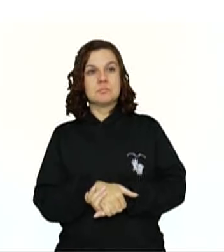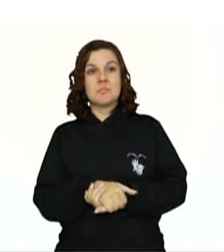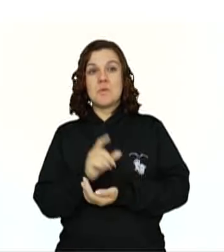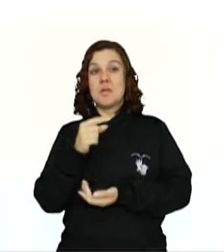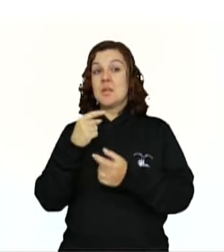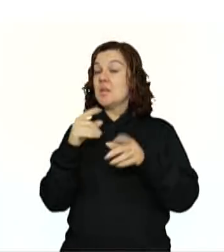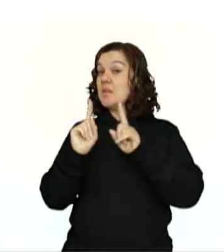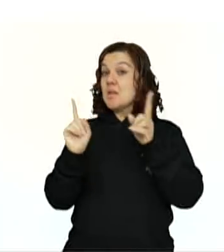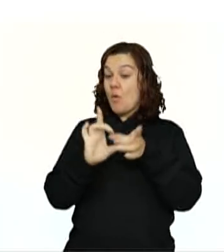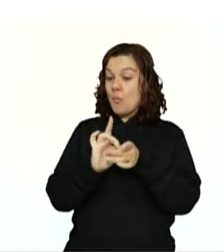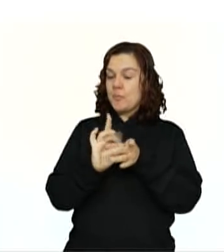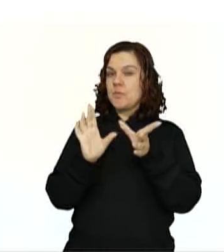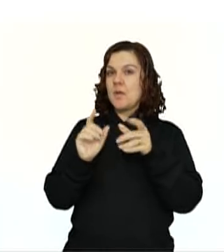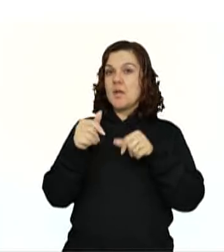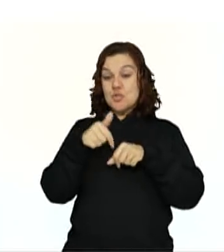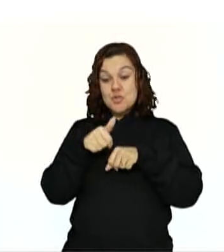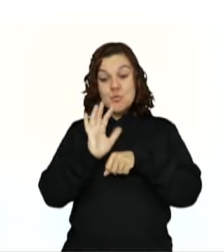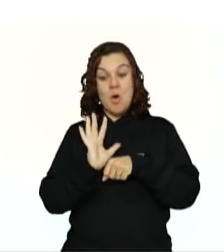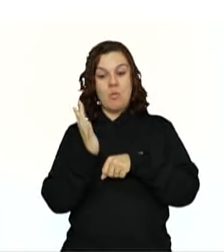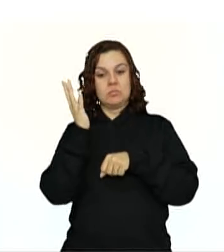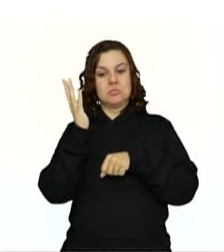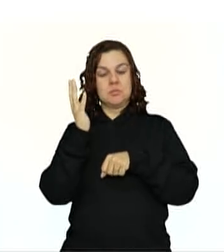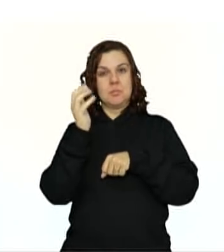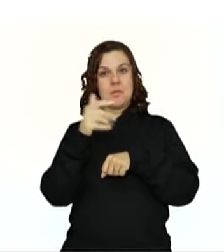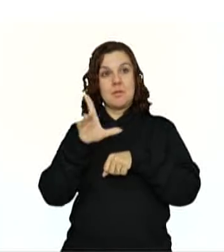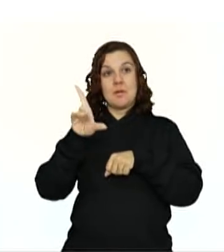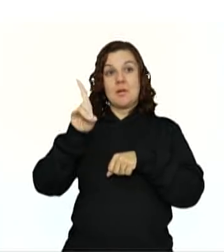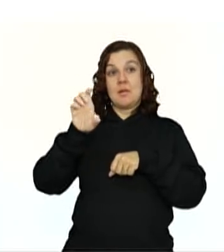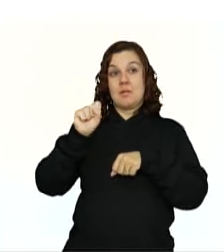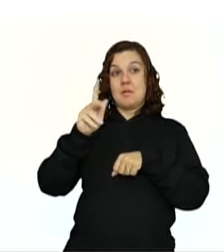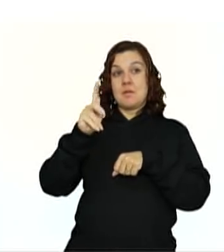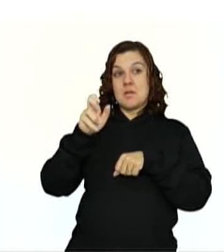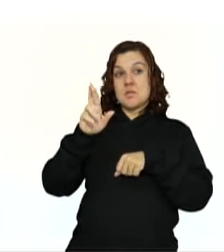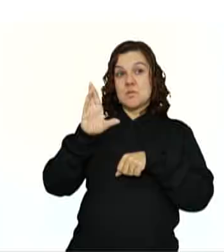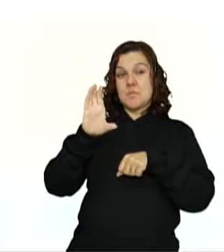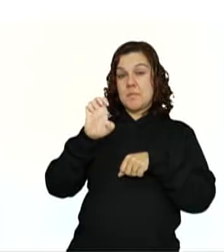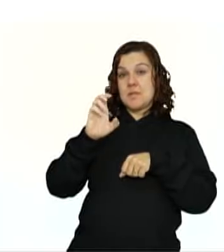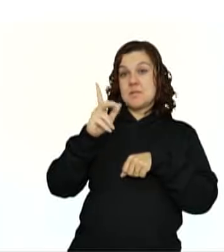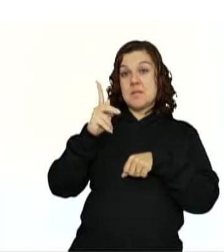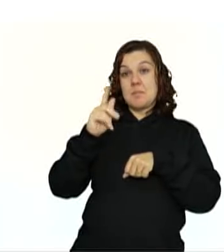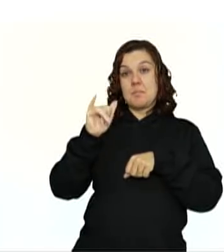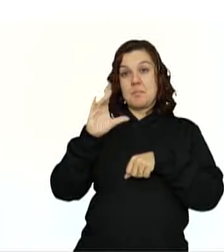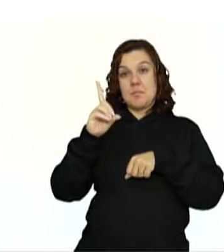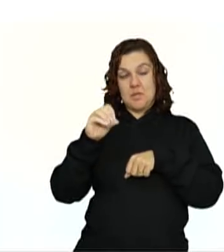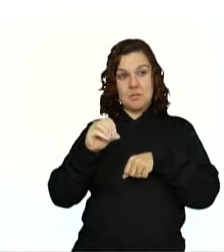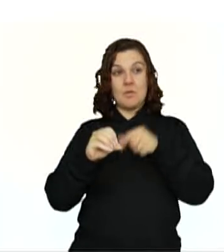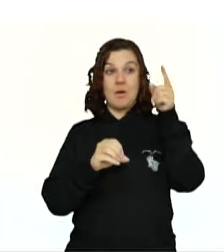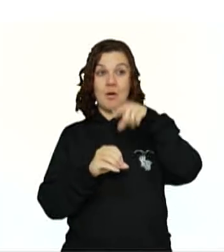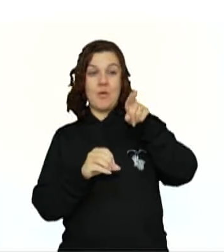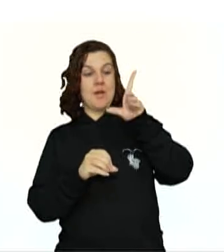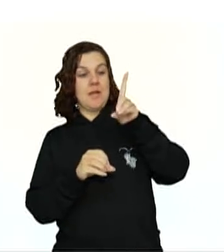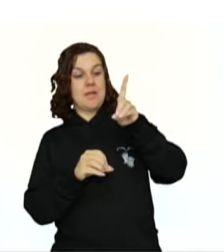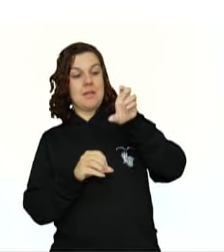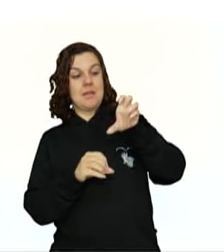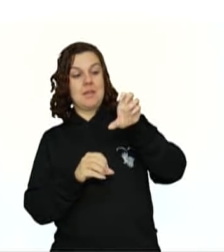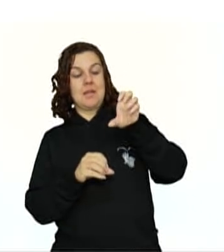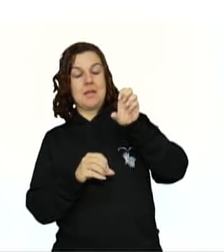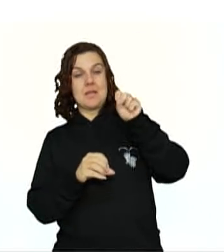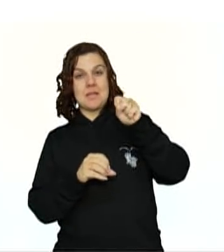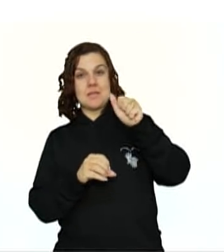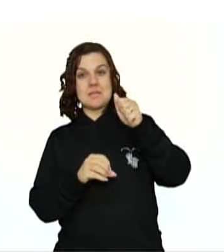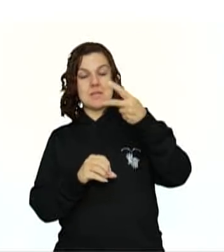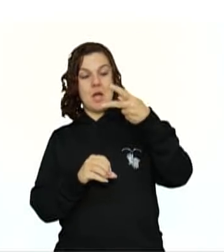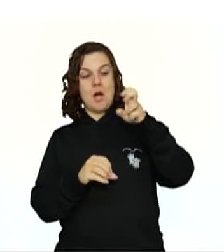Não deixe que isso passe despercebido. E desapercebido possui o